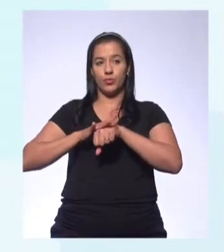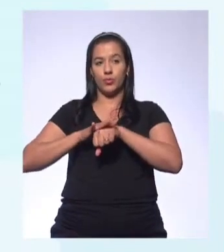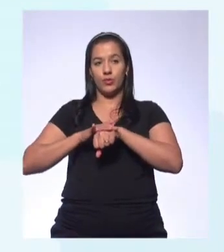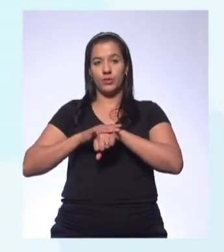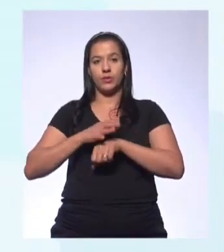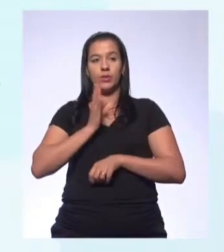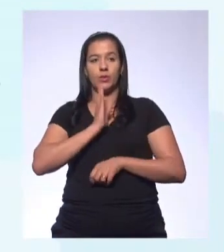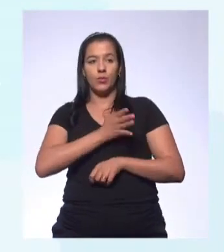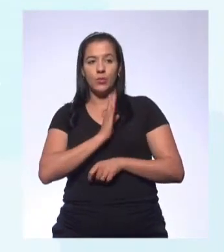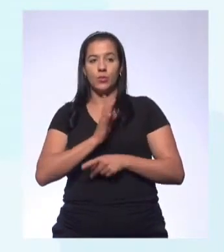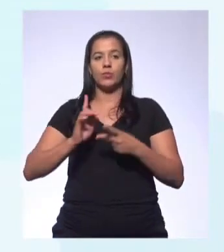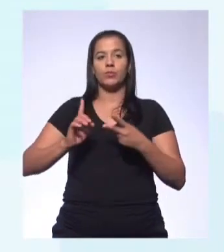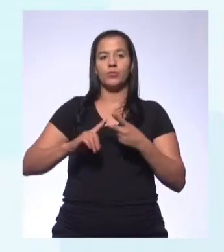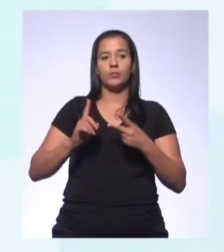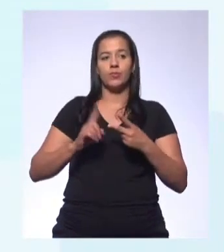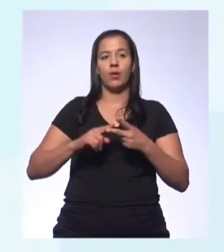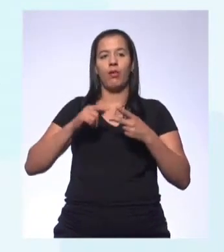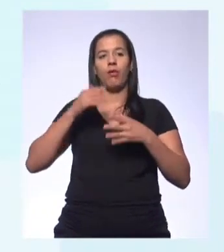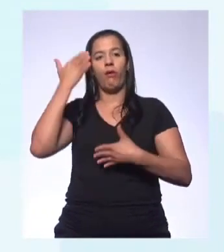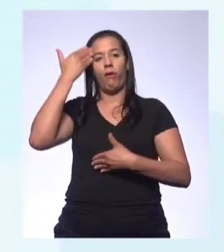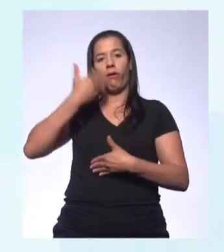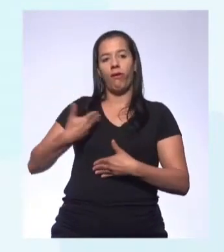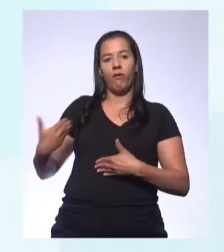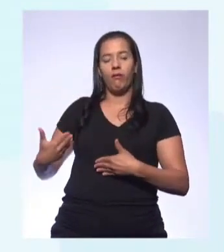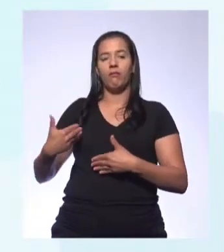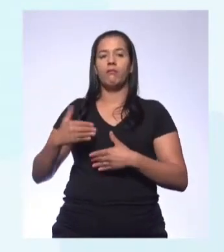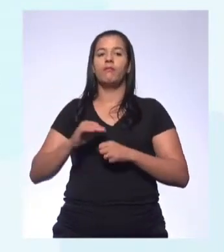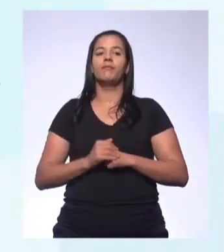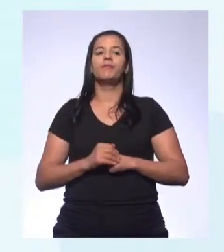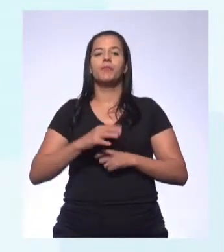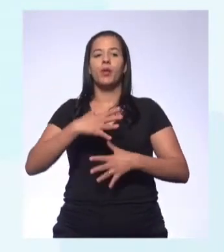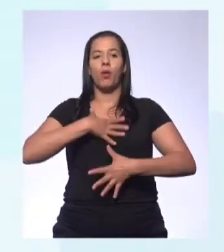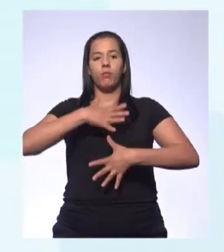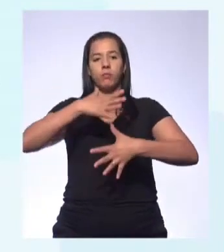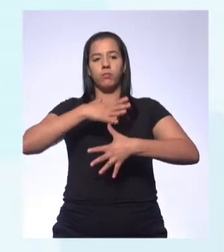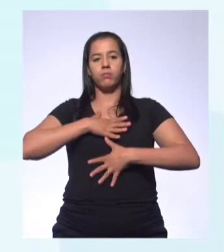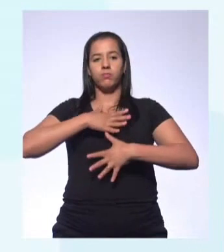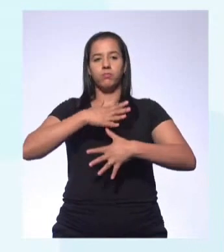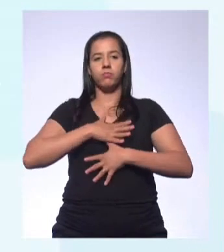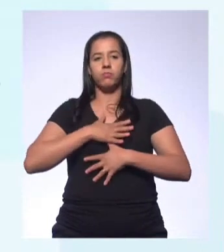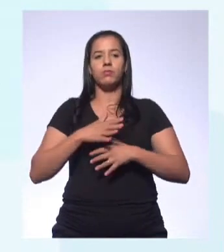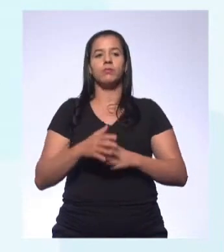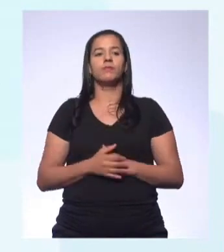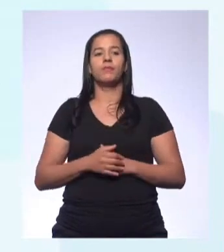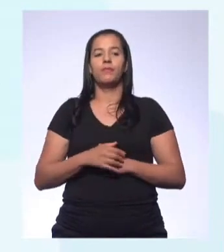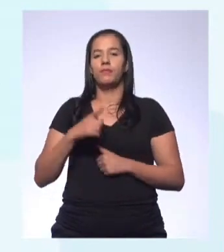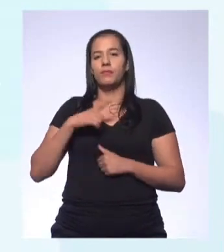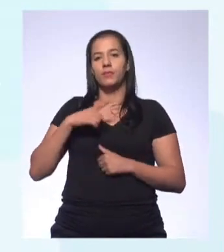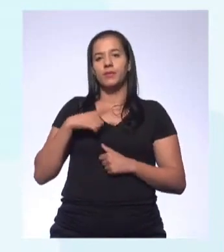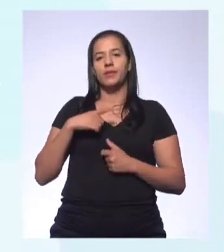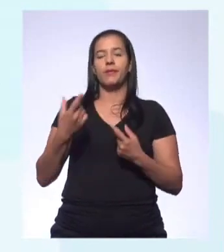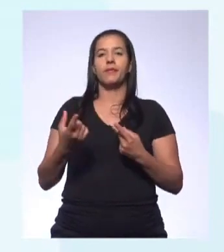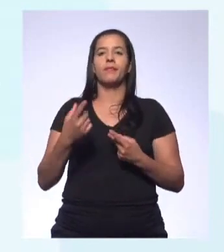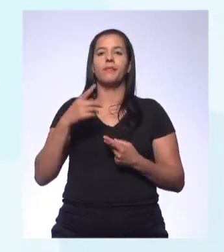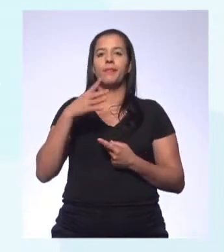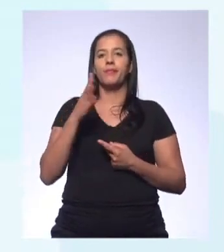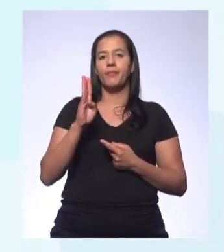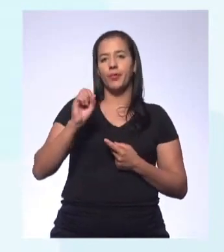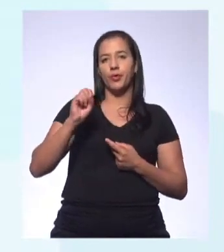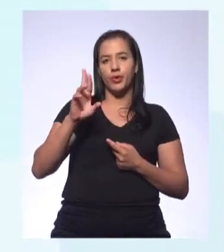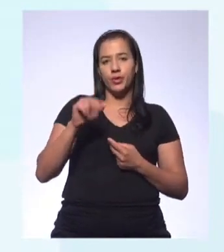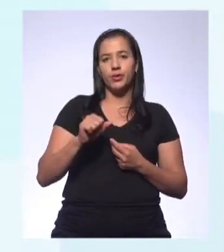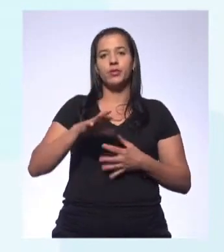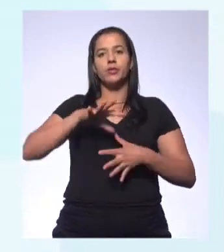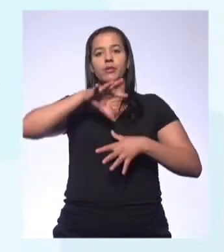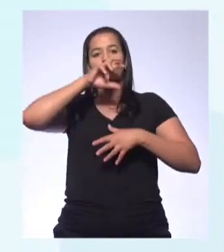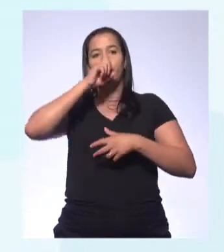cardiovasculares, derrame, doenças obstrutivas pulmonar, crônica, né, como a bronquite, né,